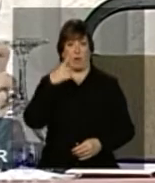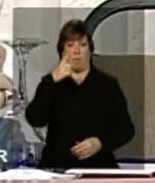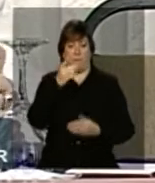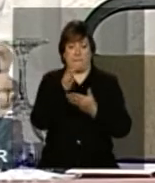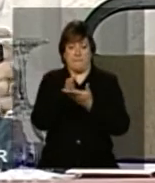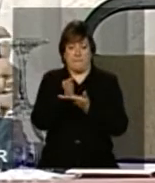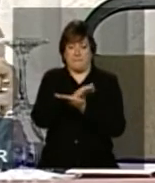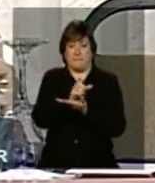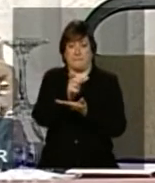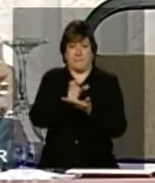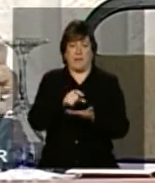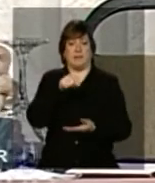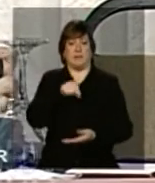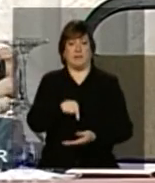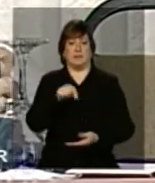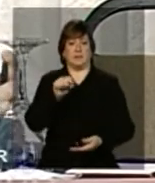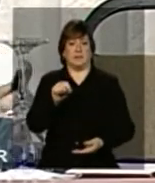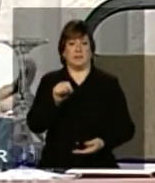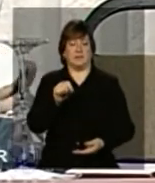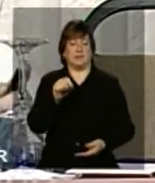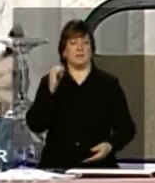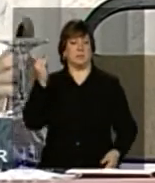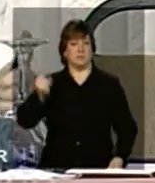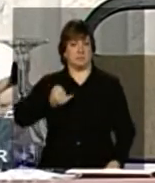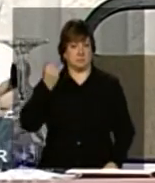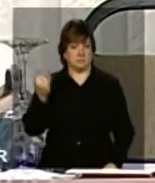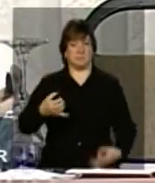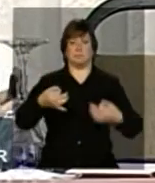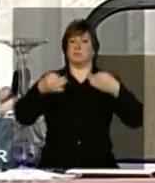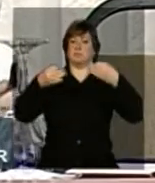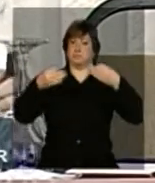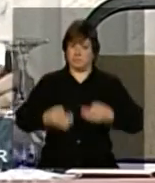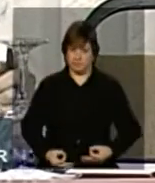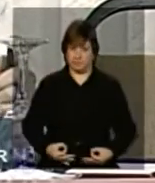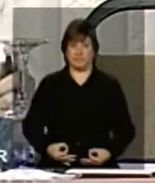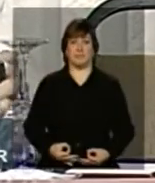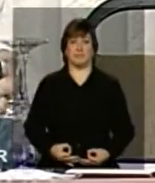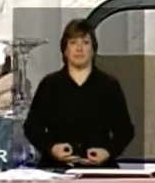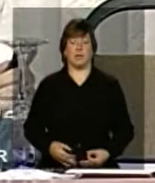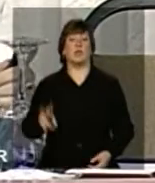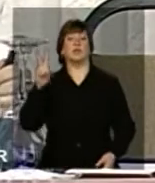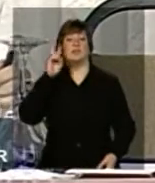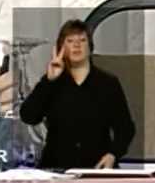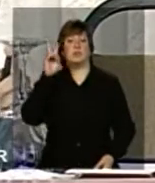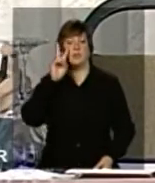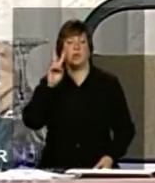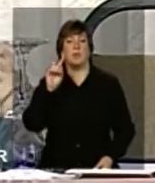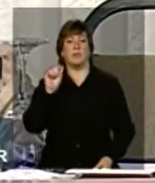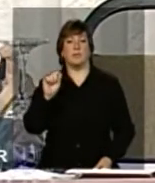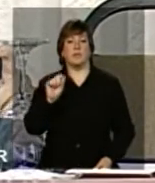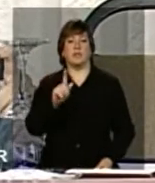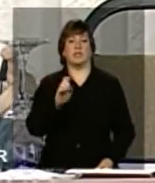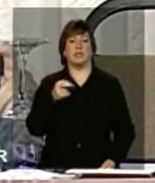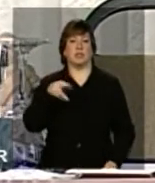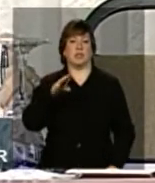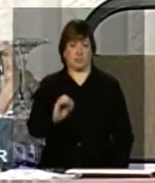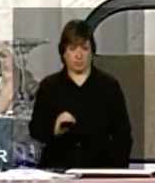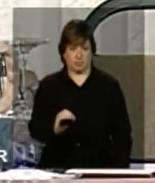absolutamente considerável, correta, sobre a perspectiva de